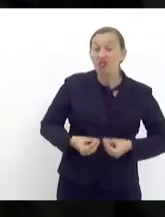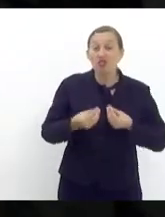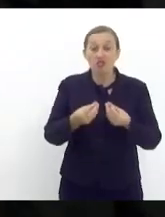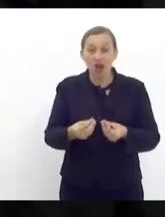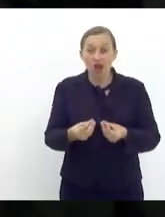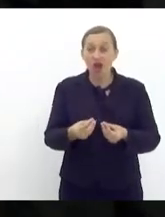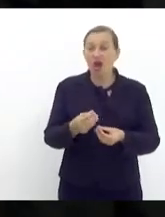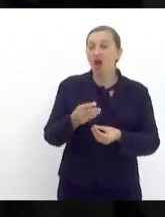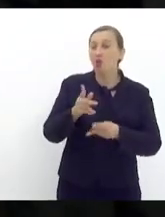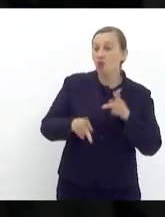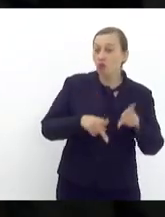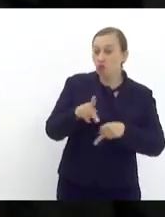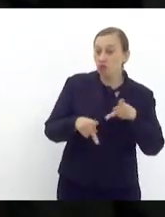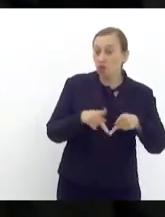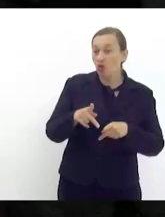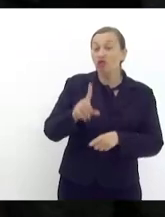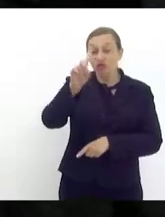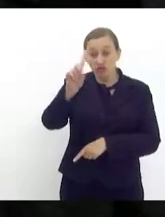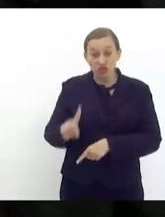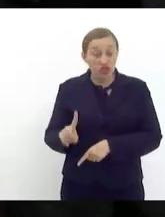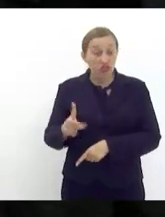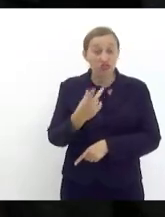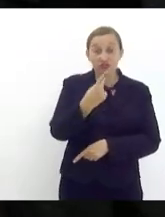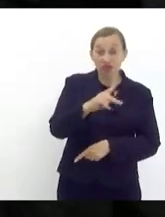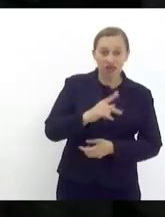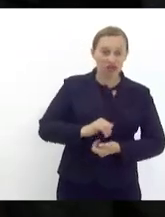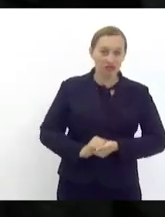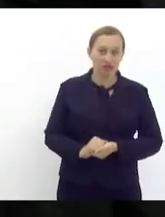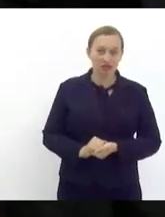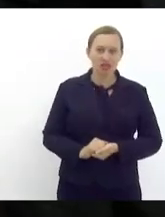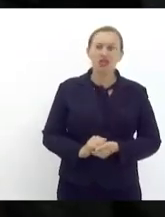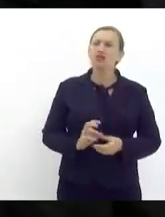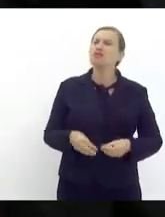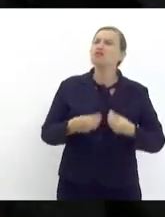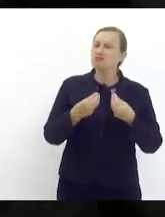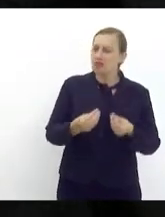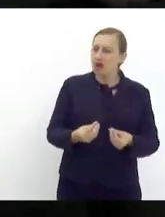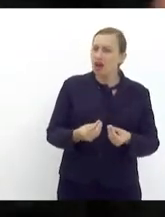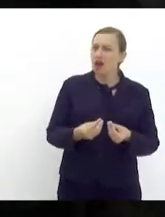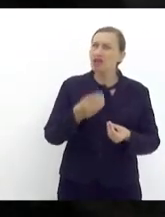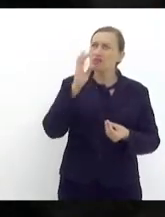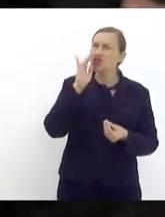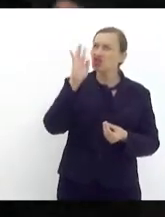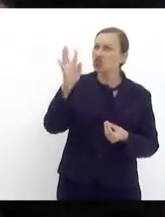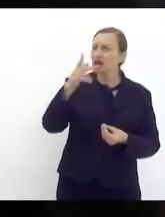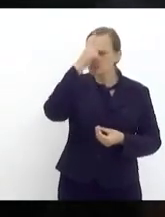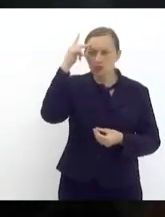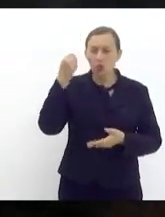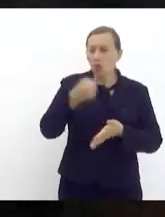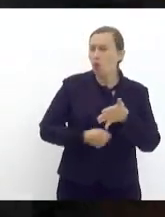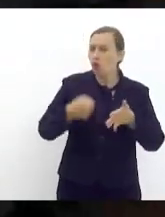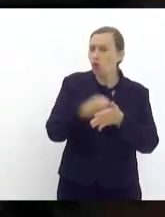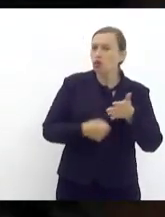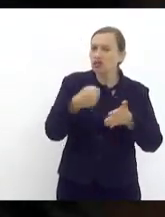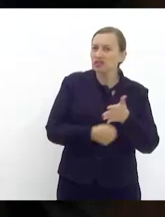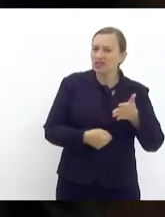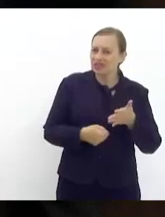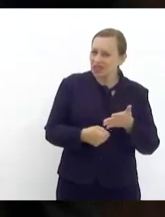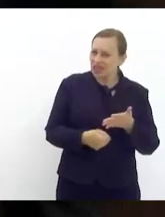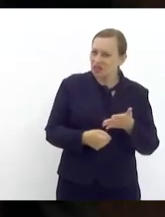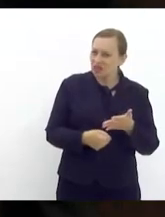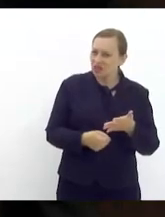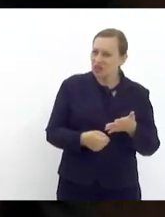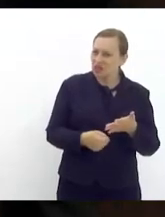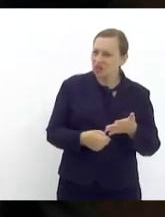povo aquilo que ele tem direito. Imaginar que as pessoas estão lutando para